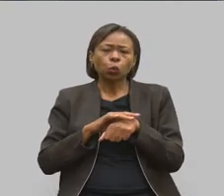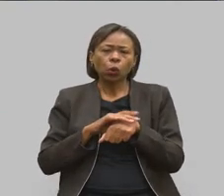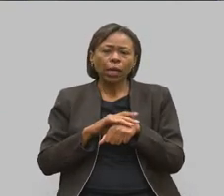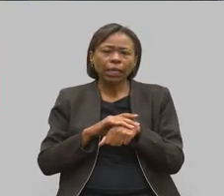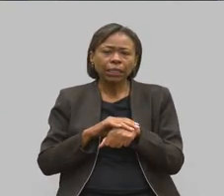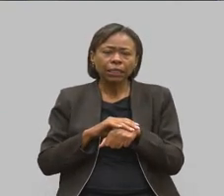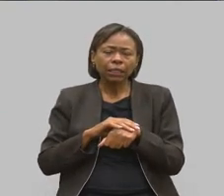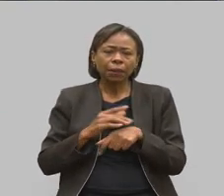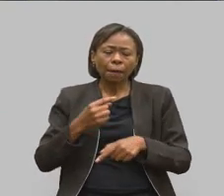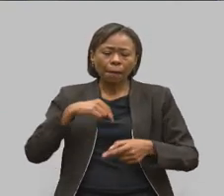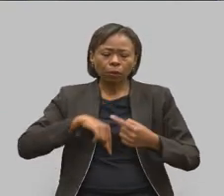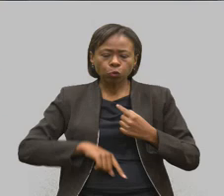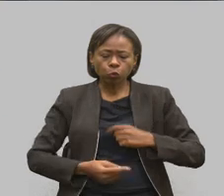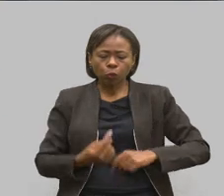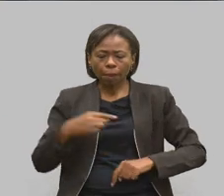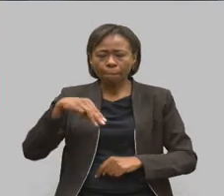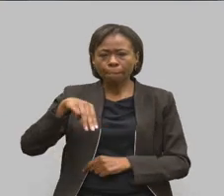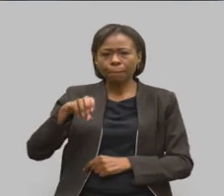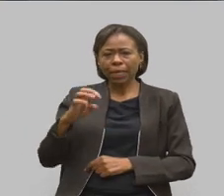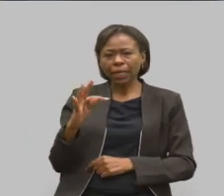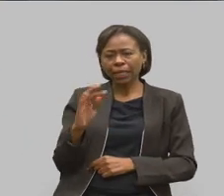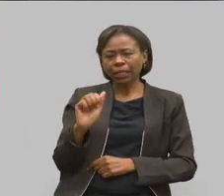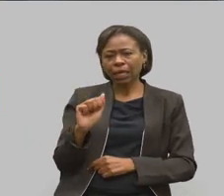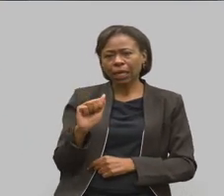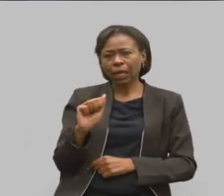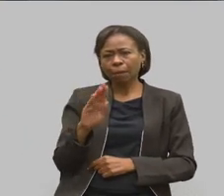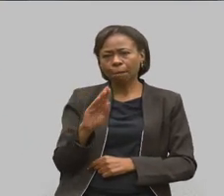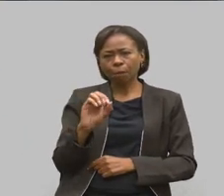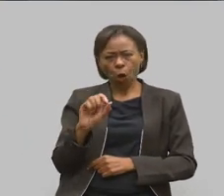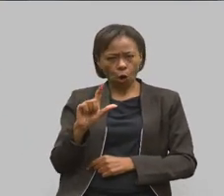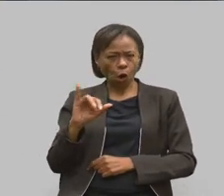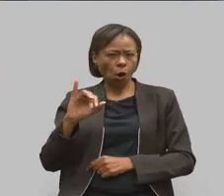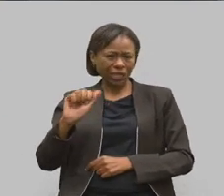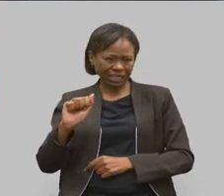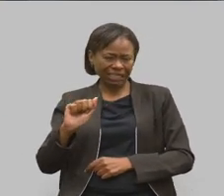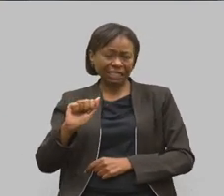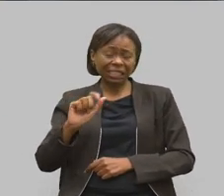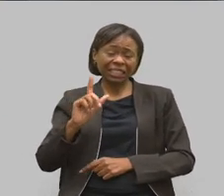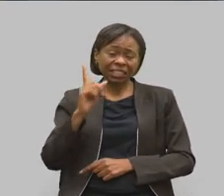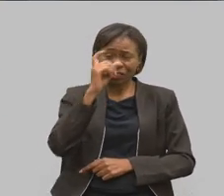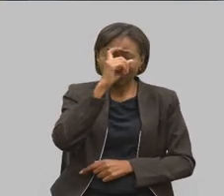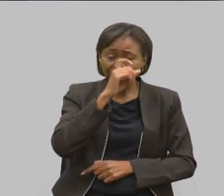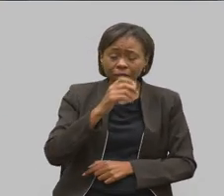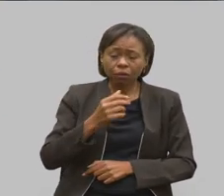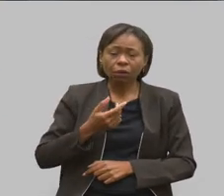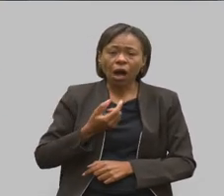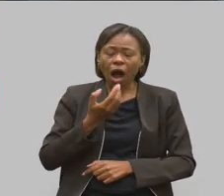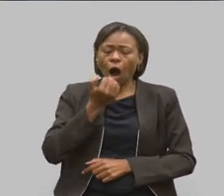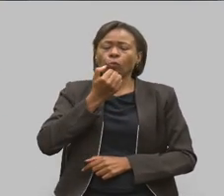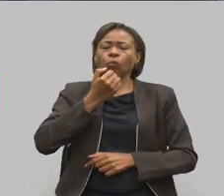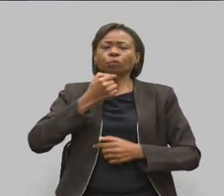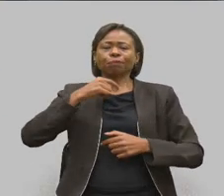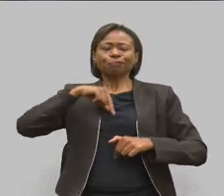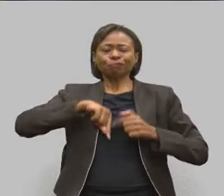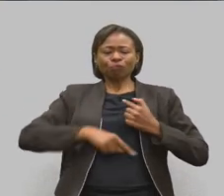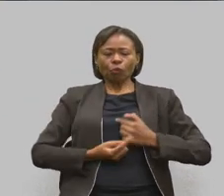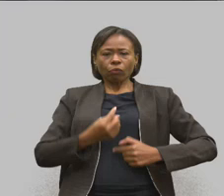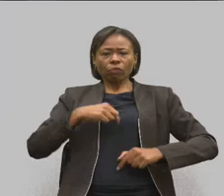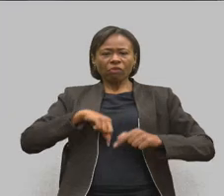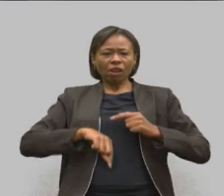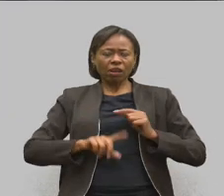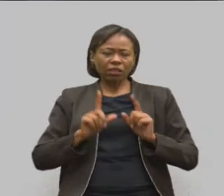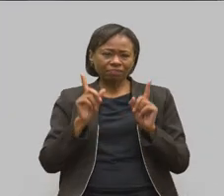metabólicas com dificuldade de absorção de determinados nutrientes eh